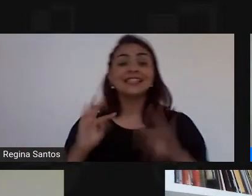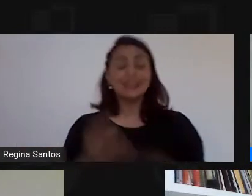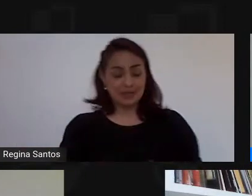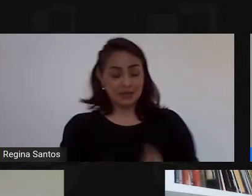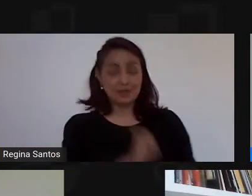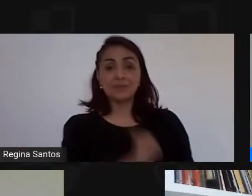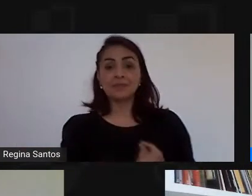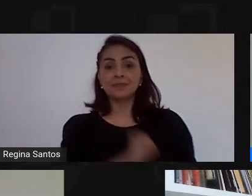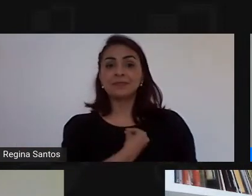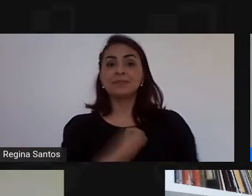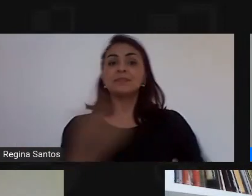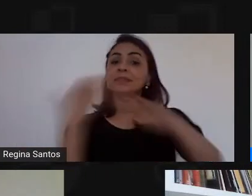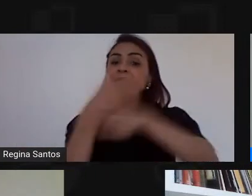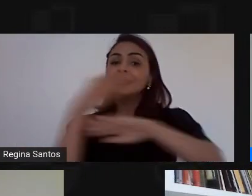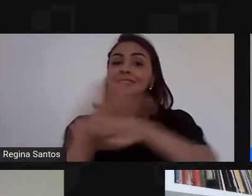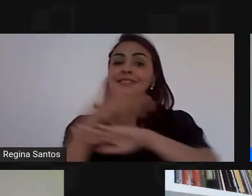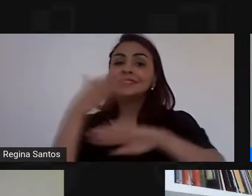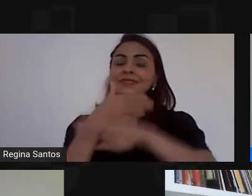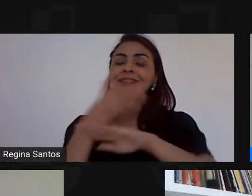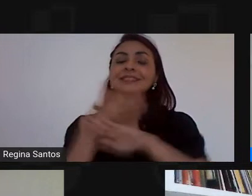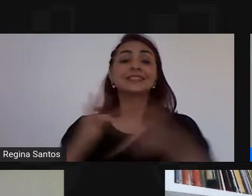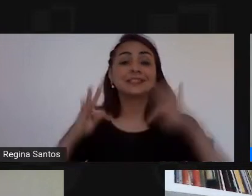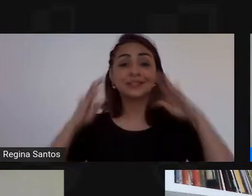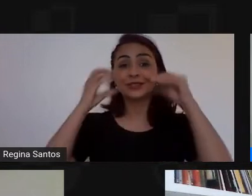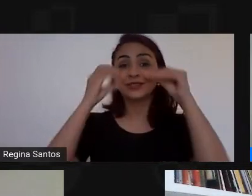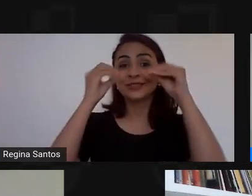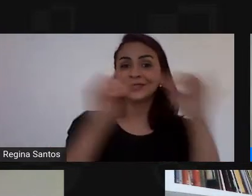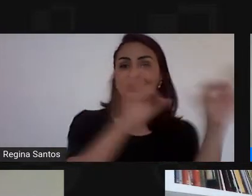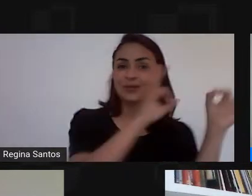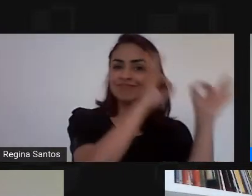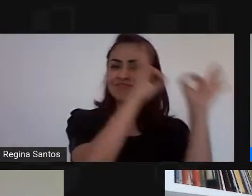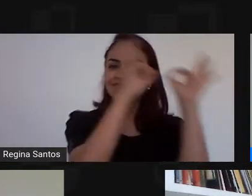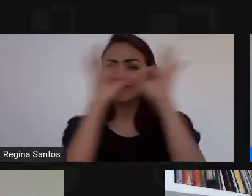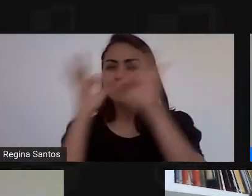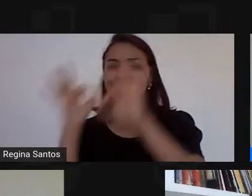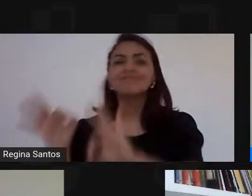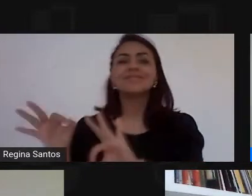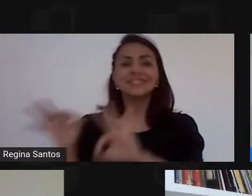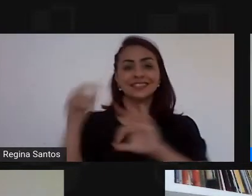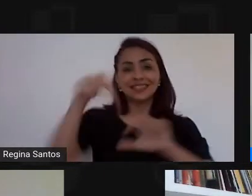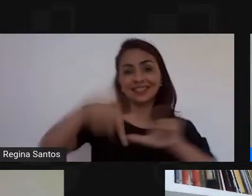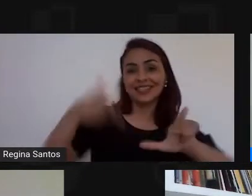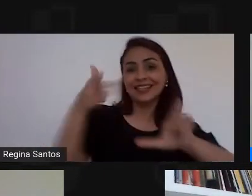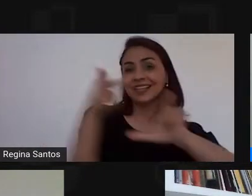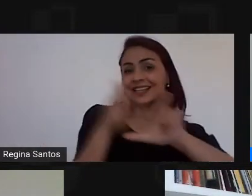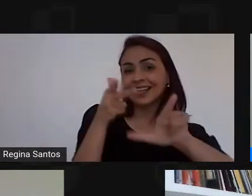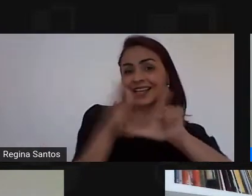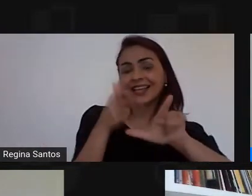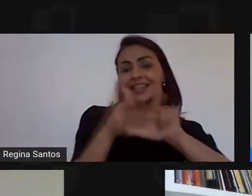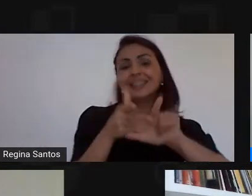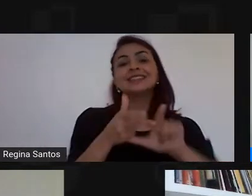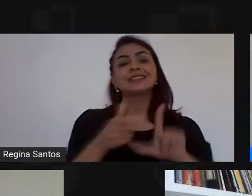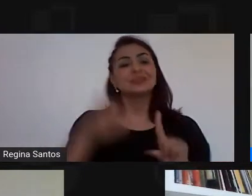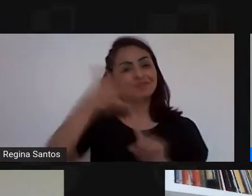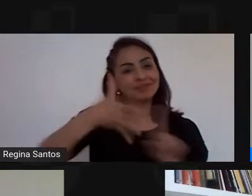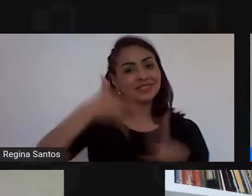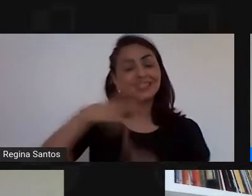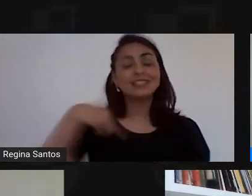uma satisfação muito grande participar desse momento, né, a gente que está aposentada aí,